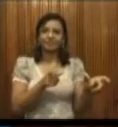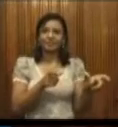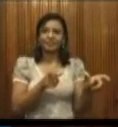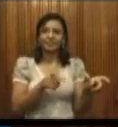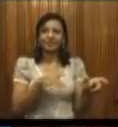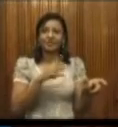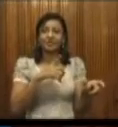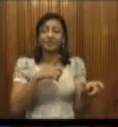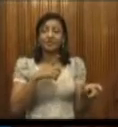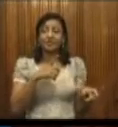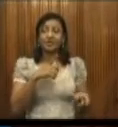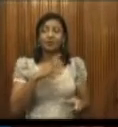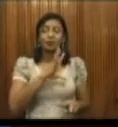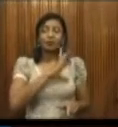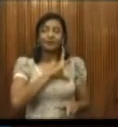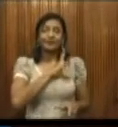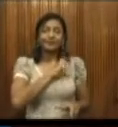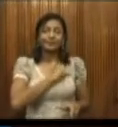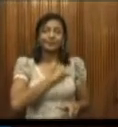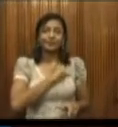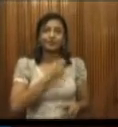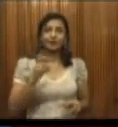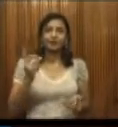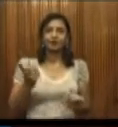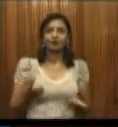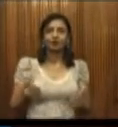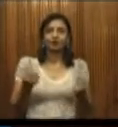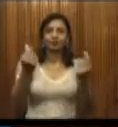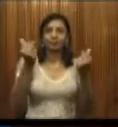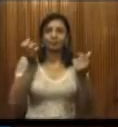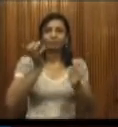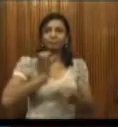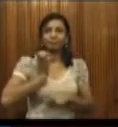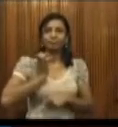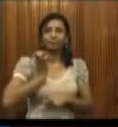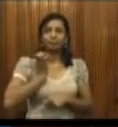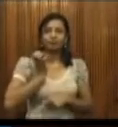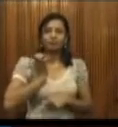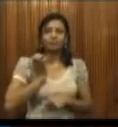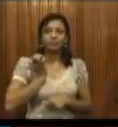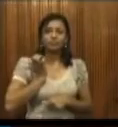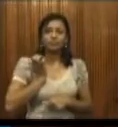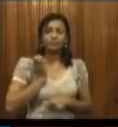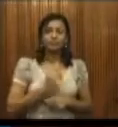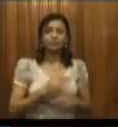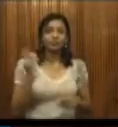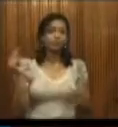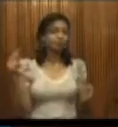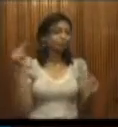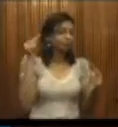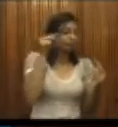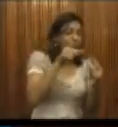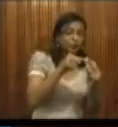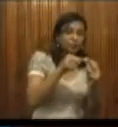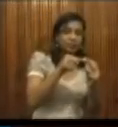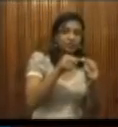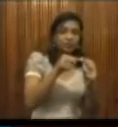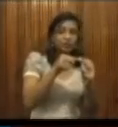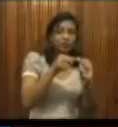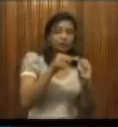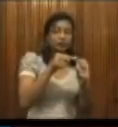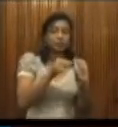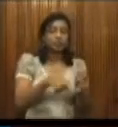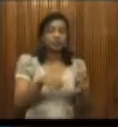coisas materiais. Jesus está indo no foco do problema daquele homem. Então Jesus, olhando para aquele homem